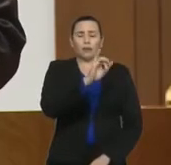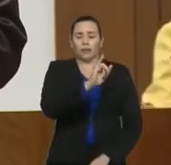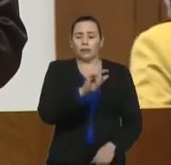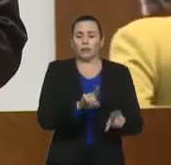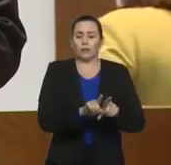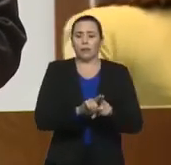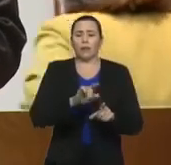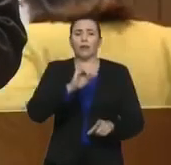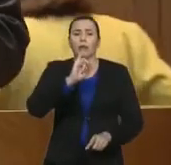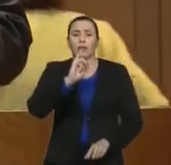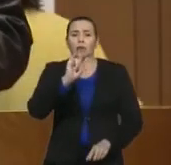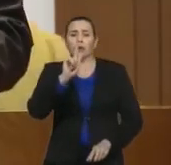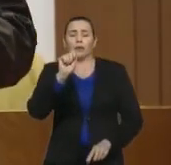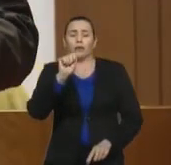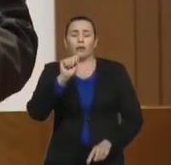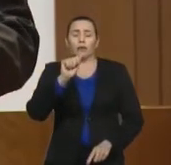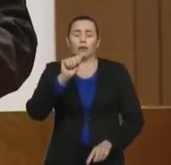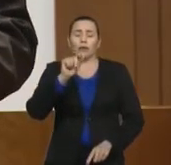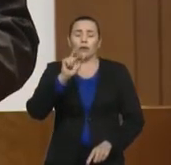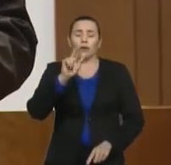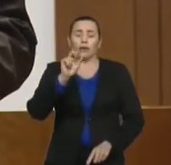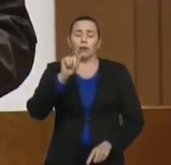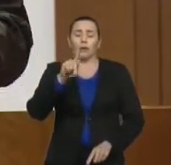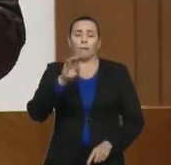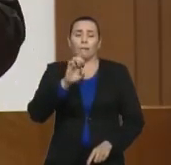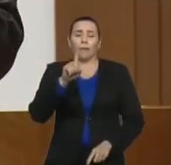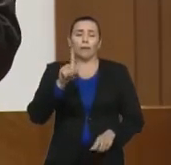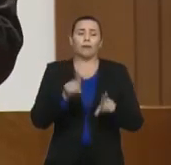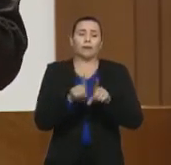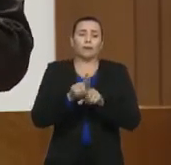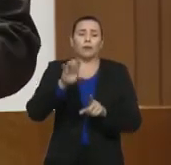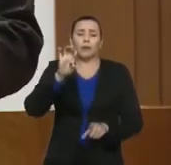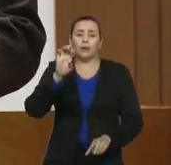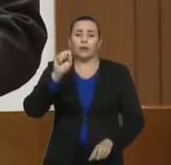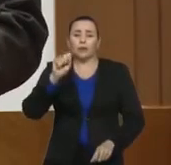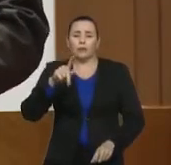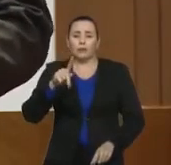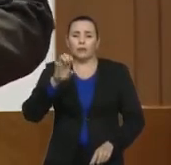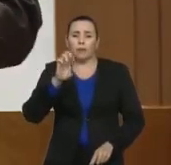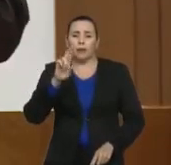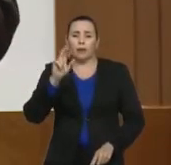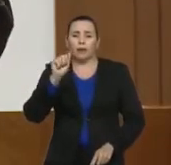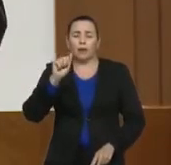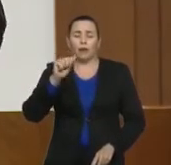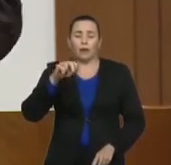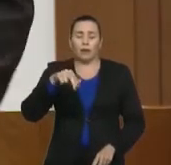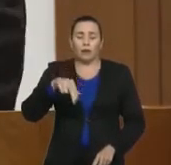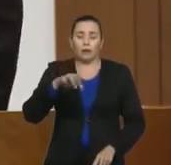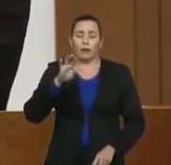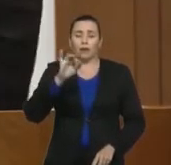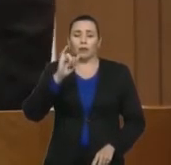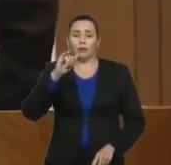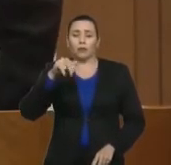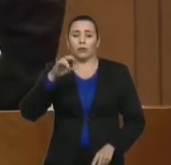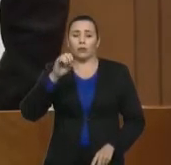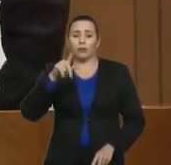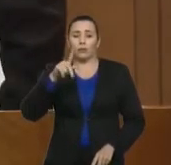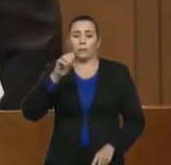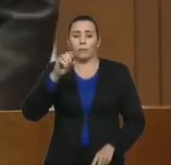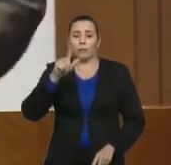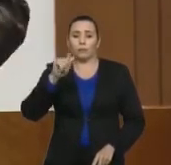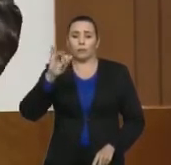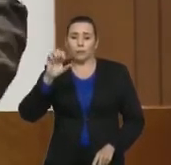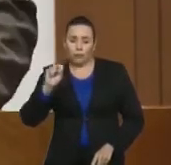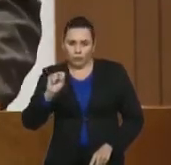Igarapé Grande, ao município de Esperantinópolis. Deputado Fábio Braga. Deputado Vinícius, eu entendo que